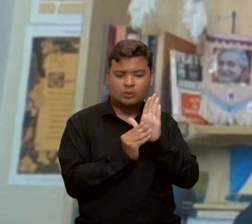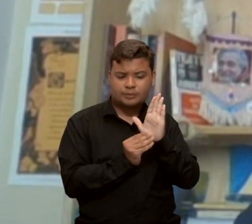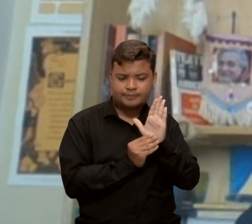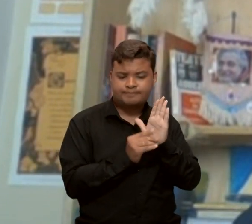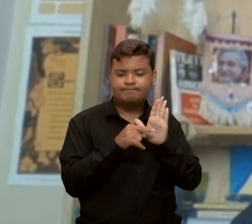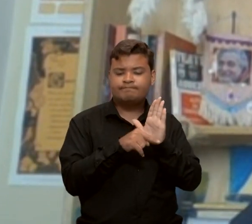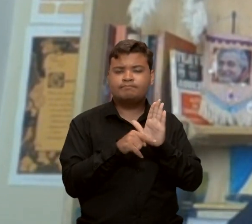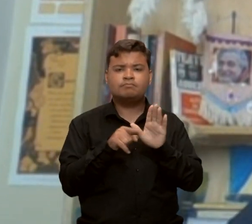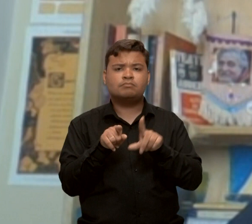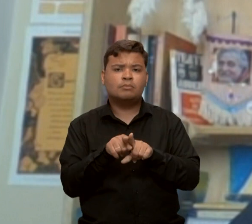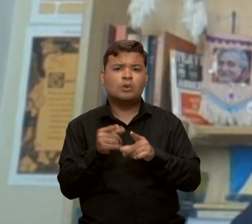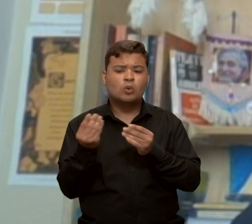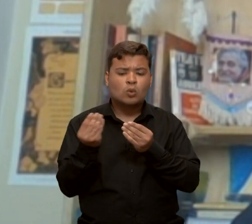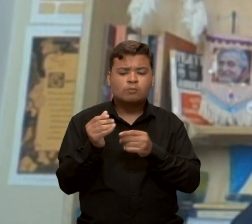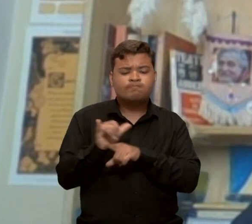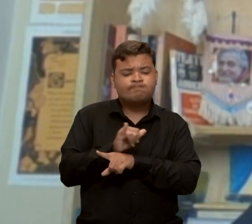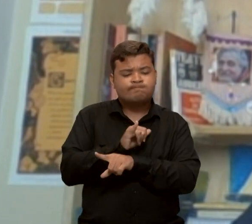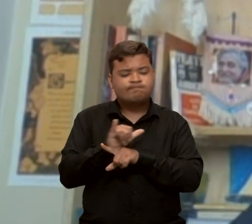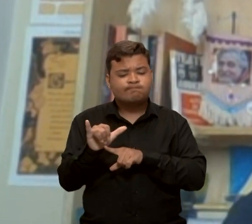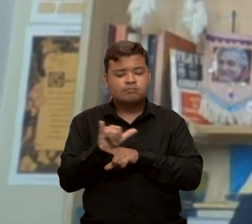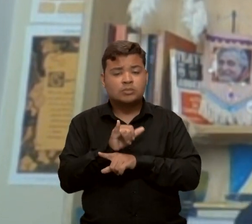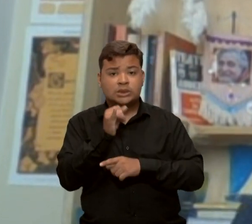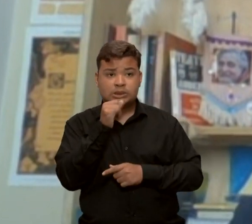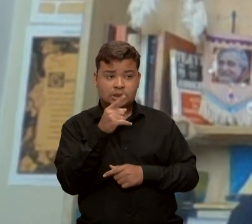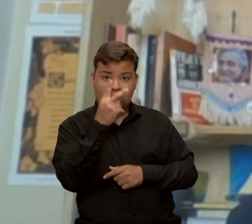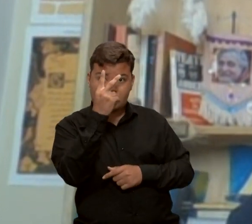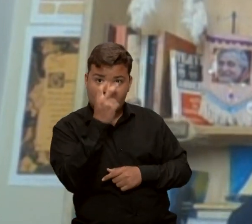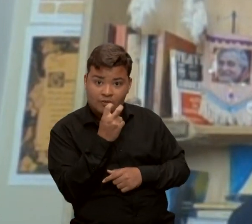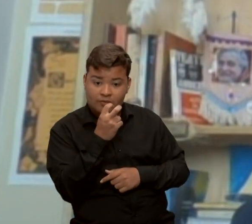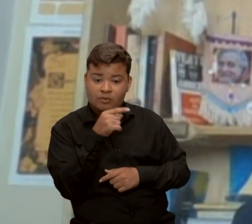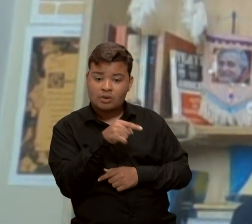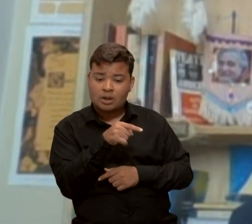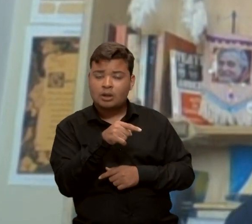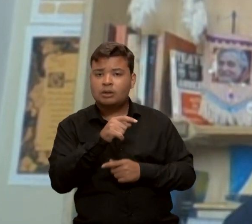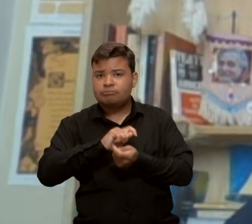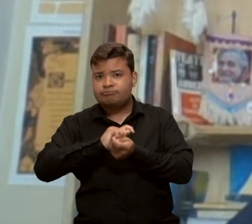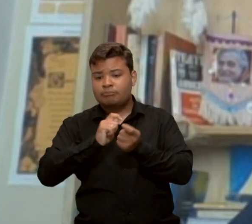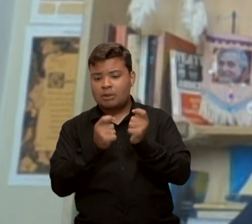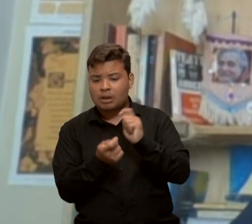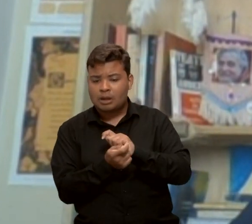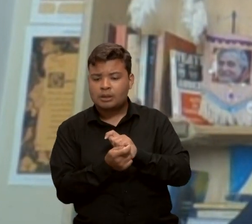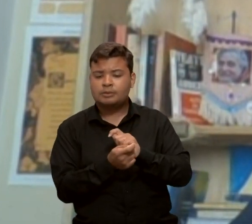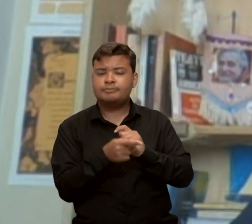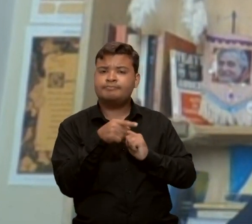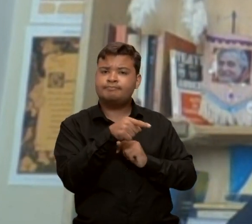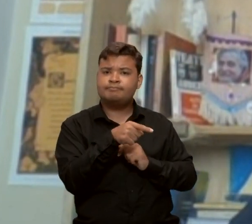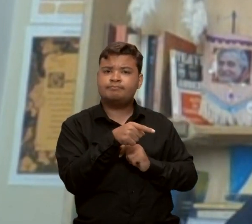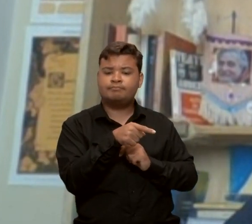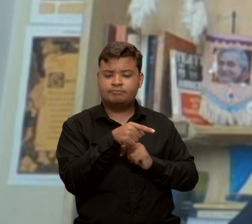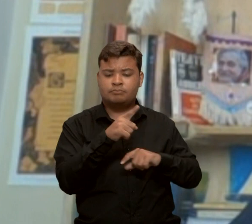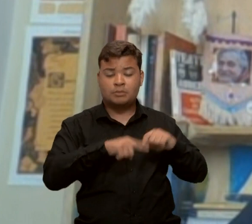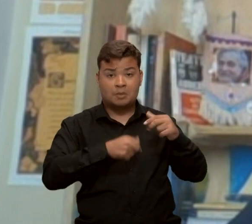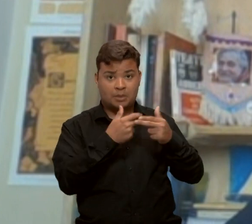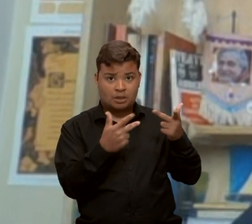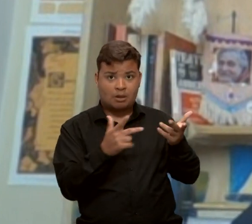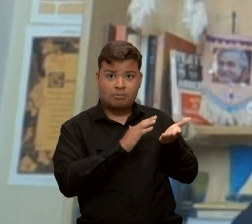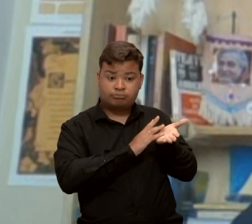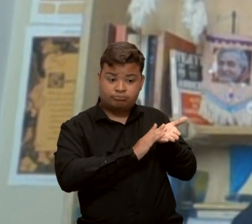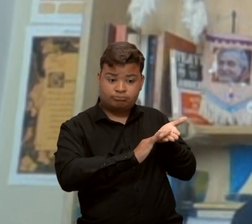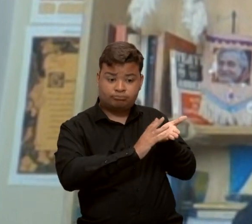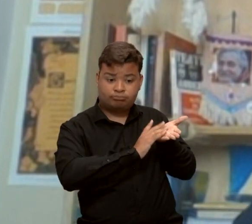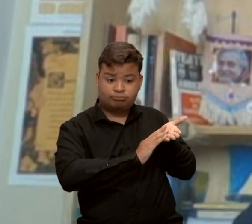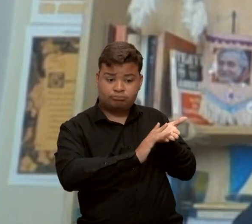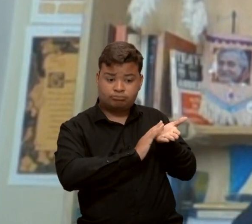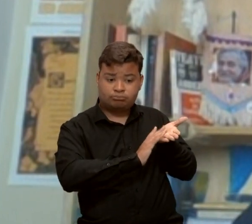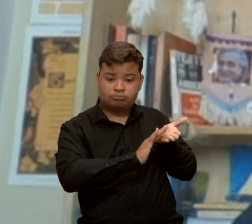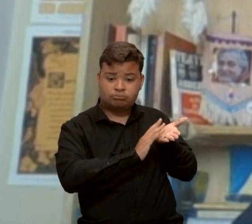as formas, se é um aluno com deficiência visual, se vai ser, nós vamos adaptar para materiais táteis, nós vamos